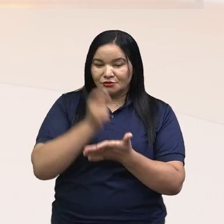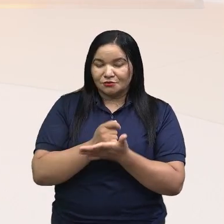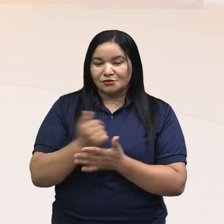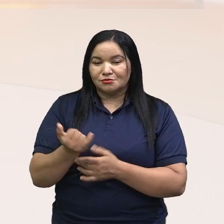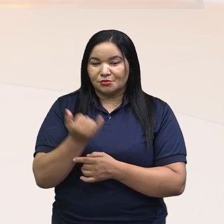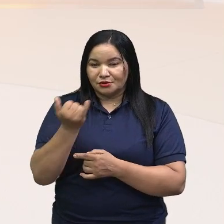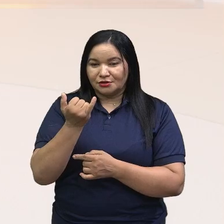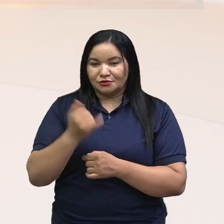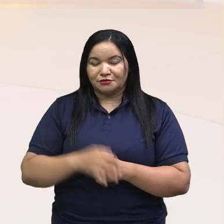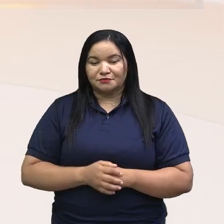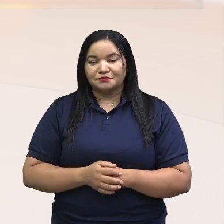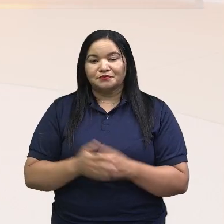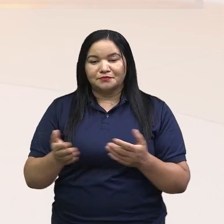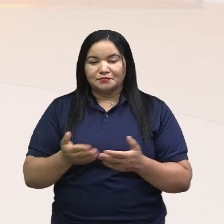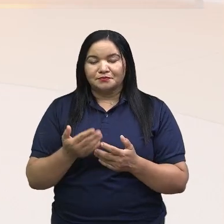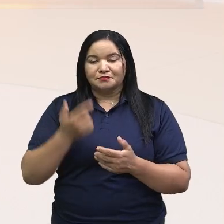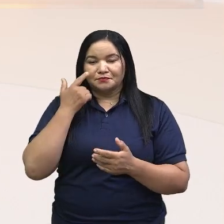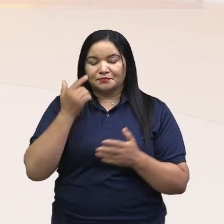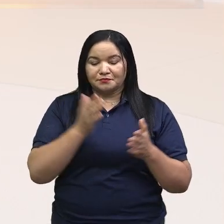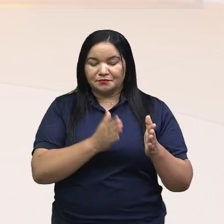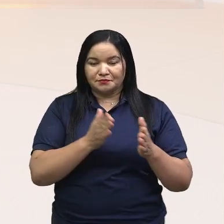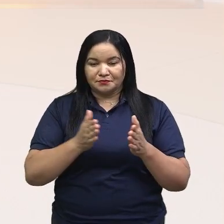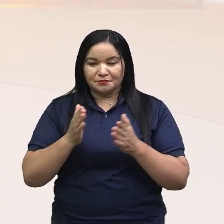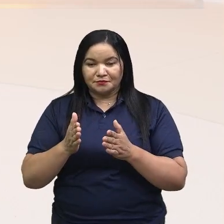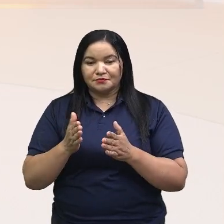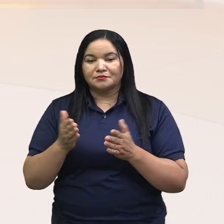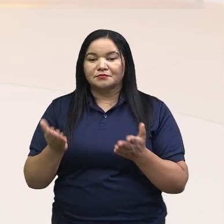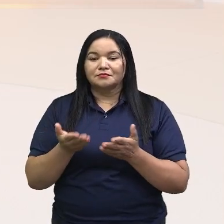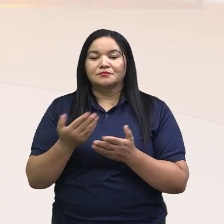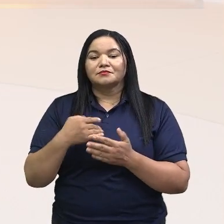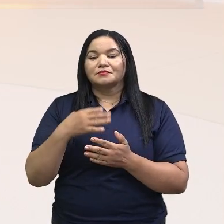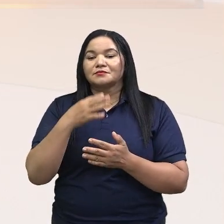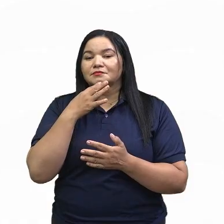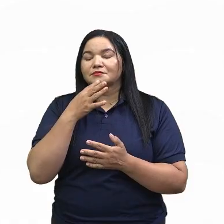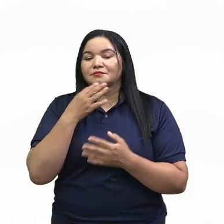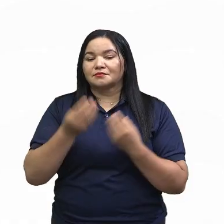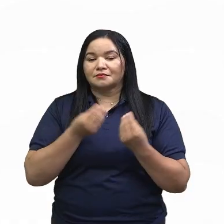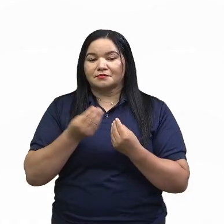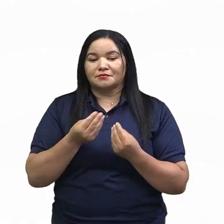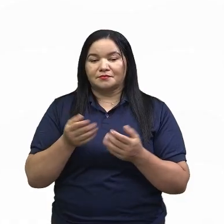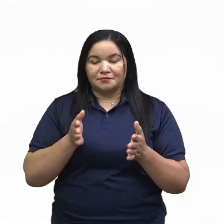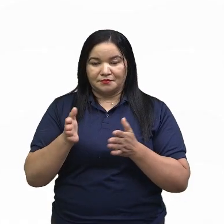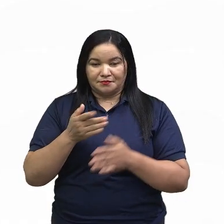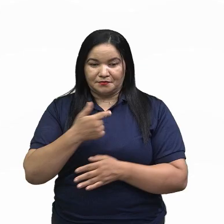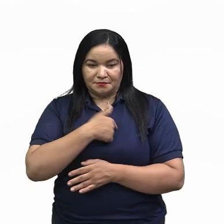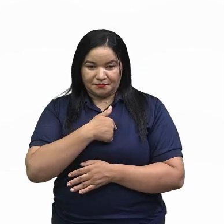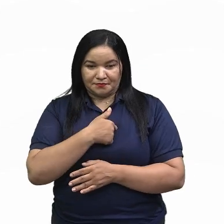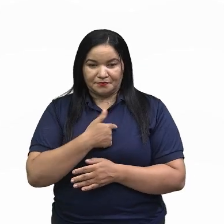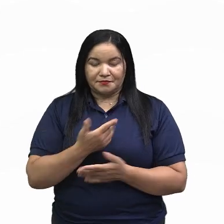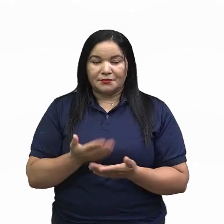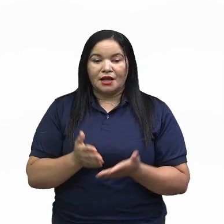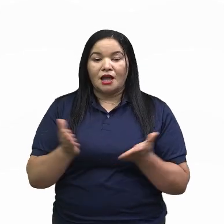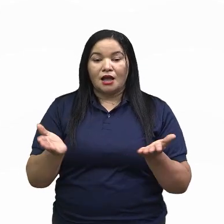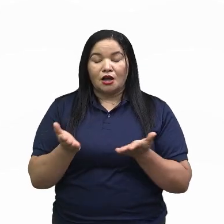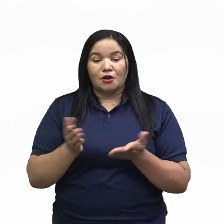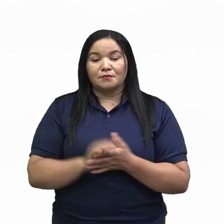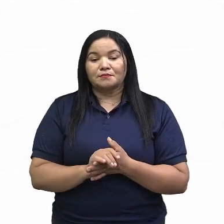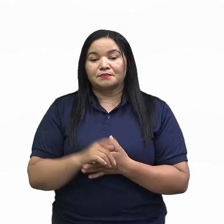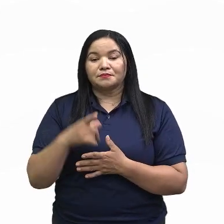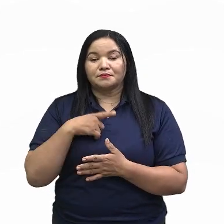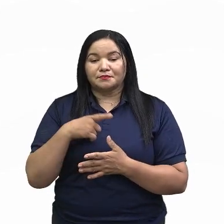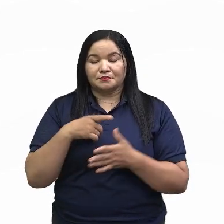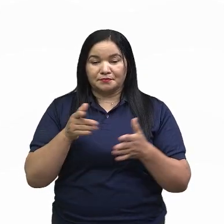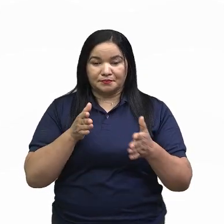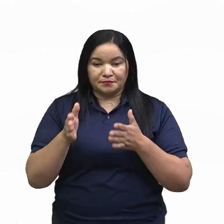Então, vamos para a divisão daquela que é conhecida como a Era Vargas. Nós temos aí, dentro